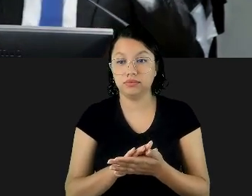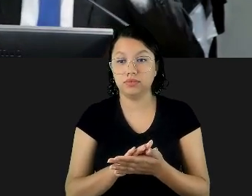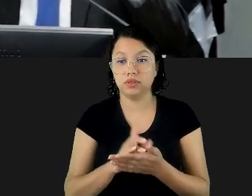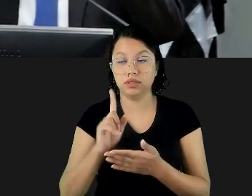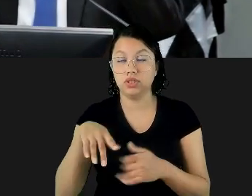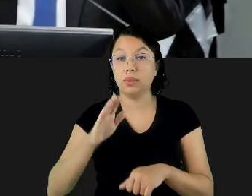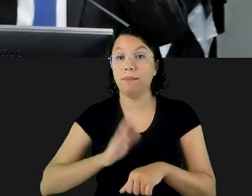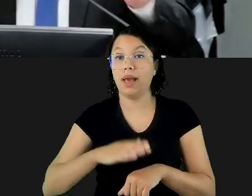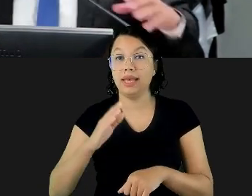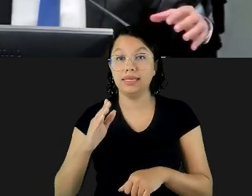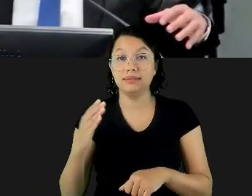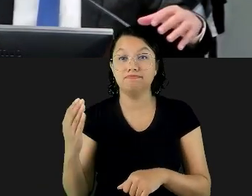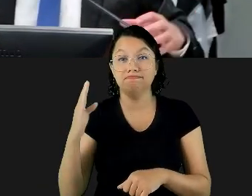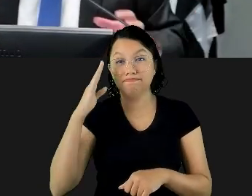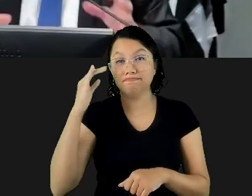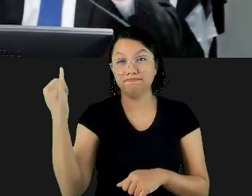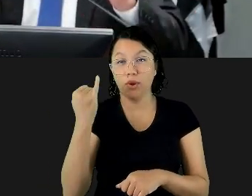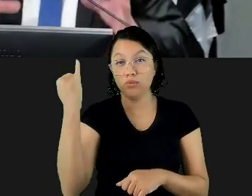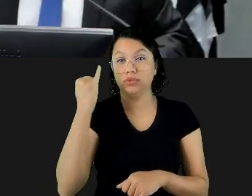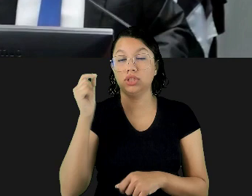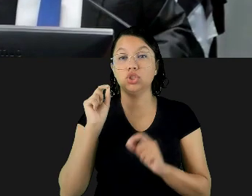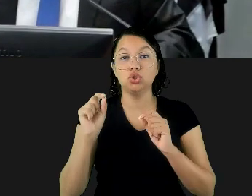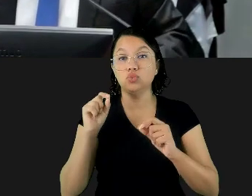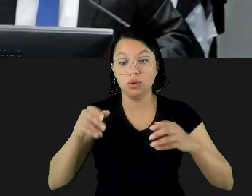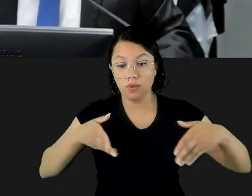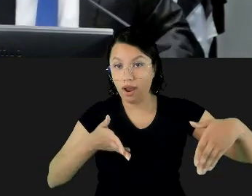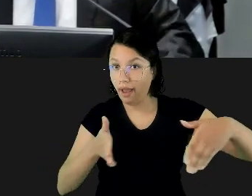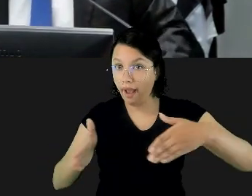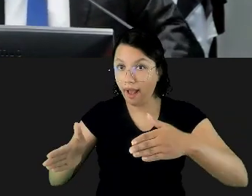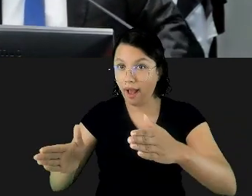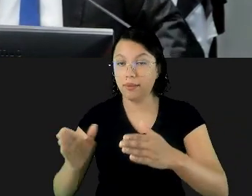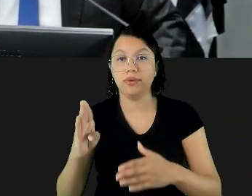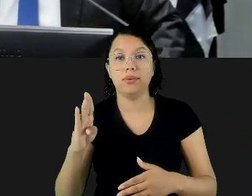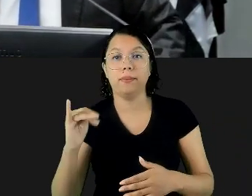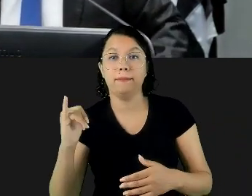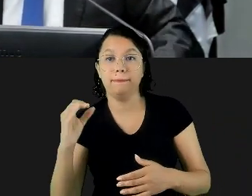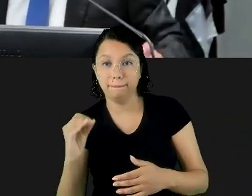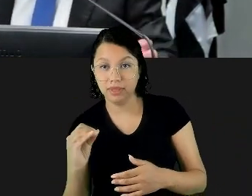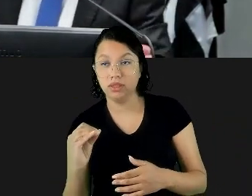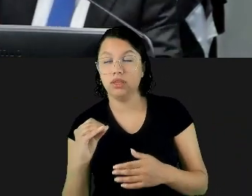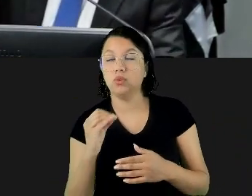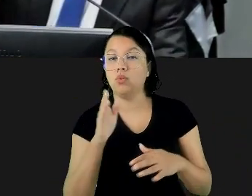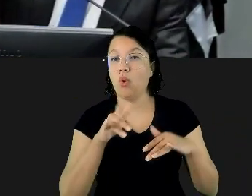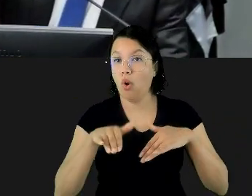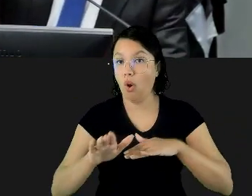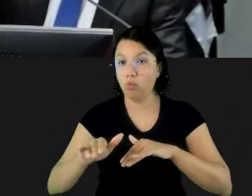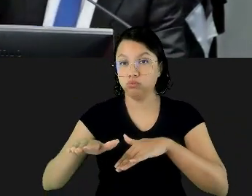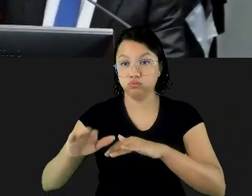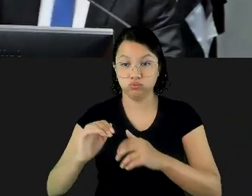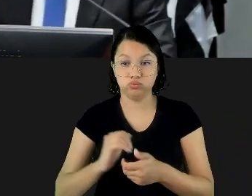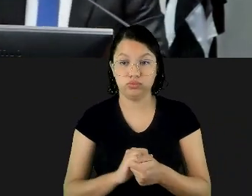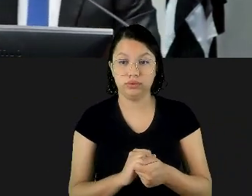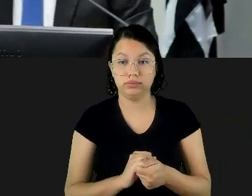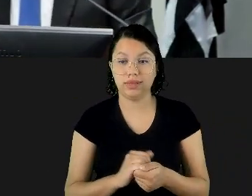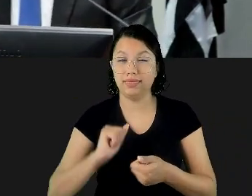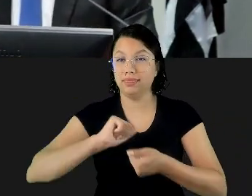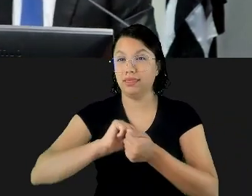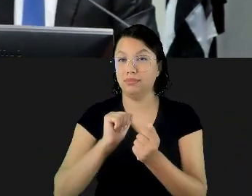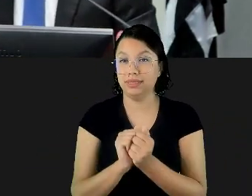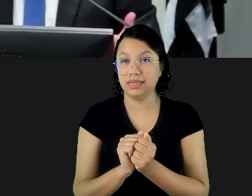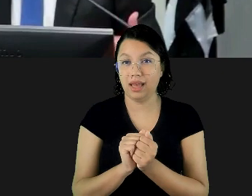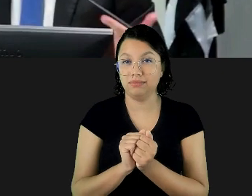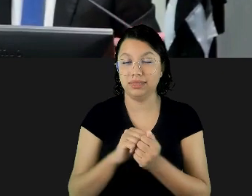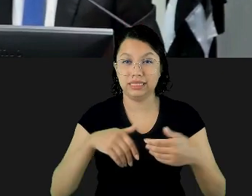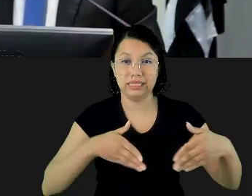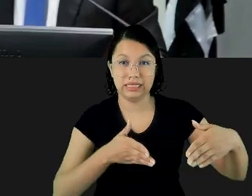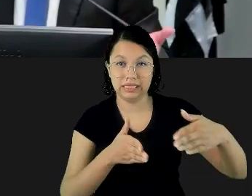ela, esse traçado para adaptar as estradas, para encaixar na ponte, ele